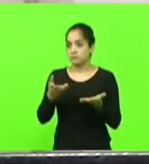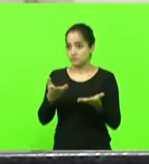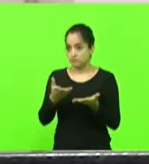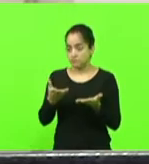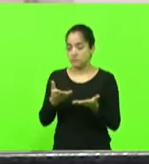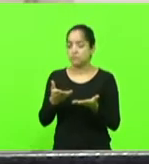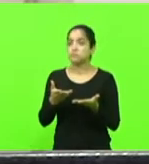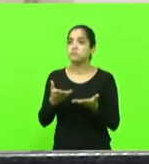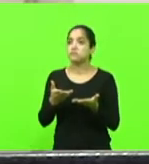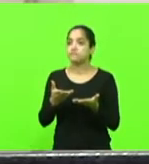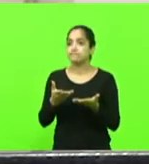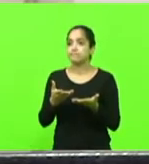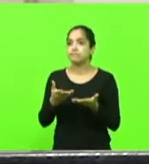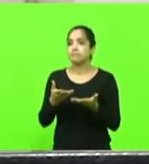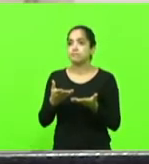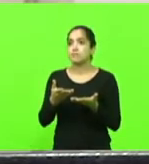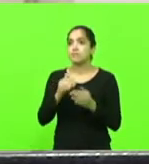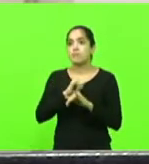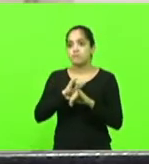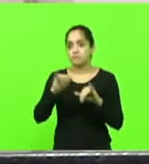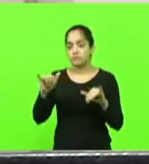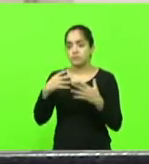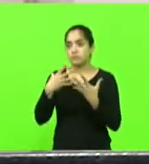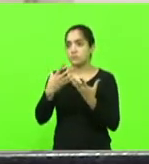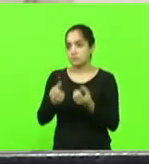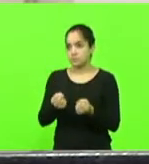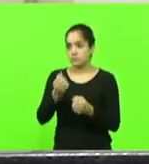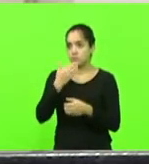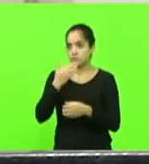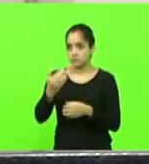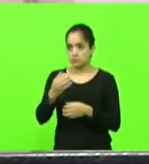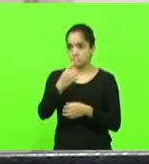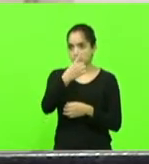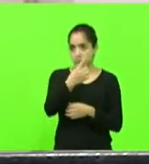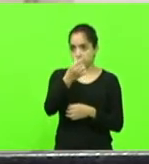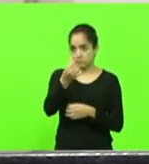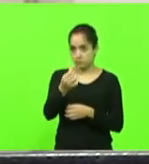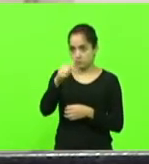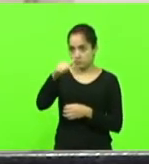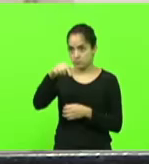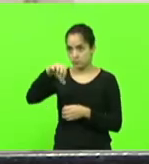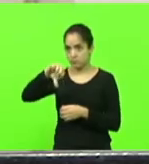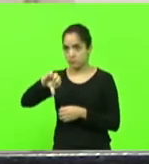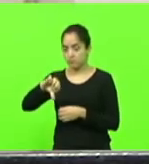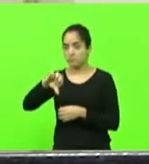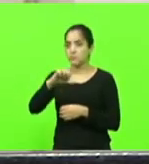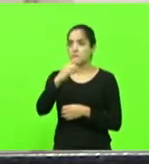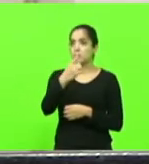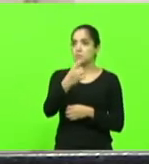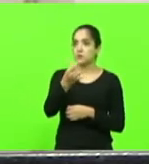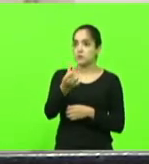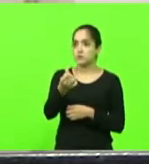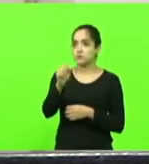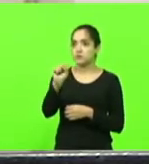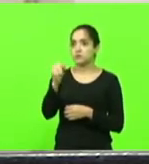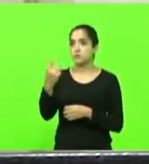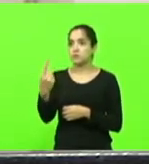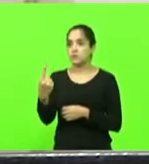senhor presidente deferiu os requerimentos números 1679 a